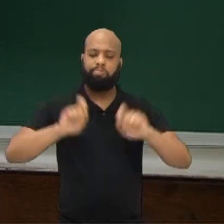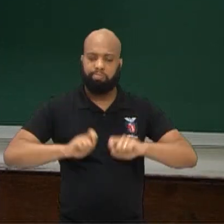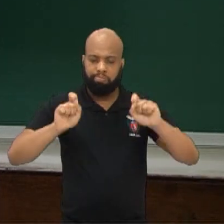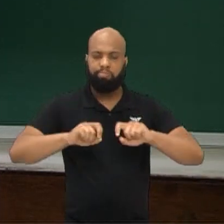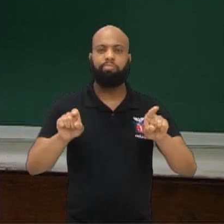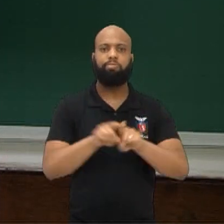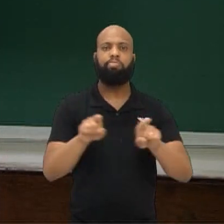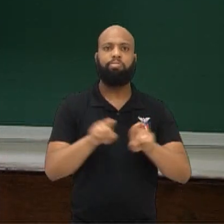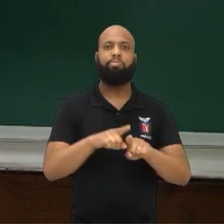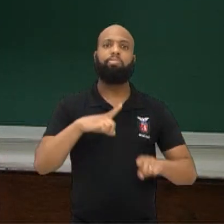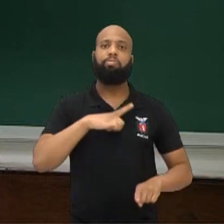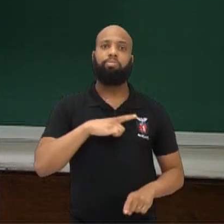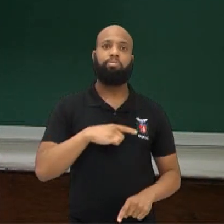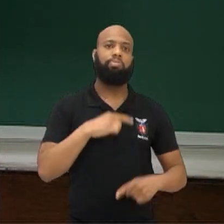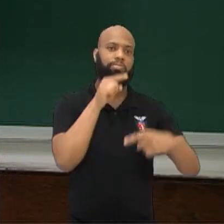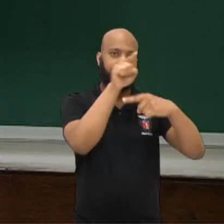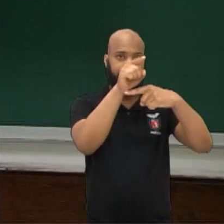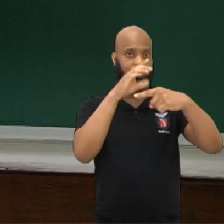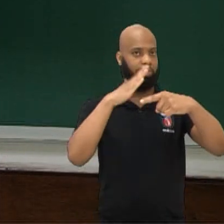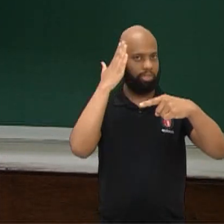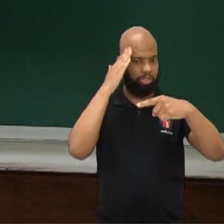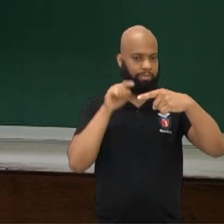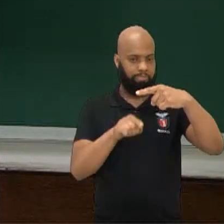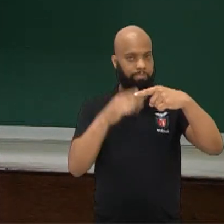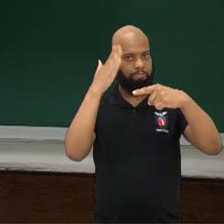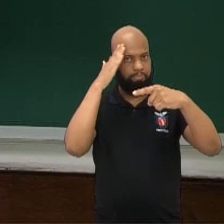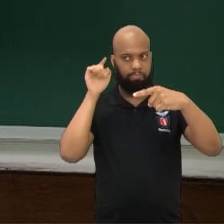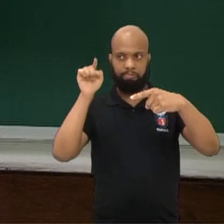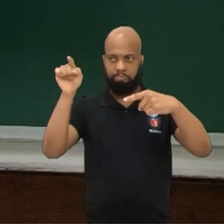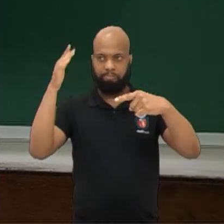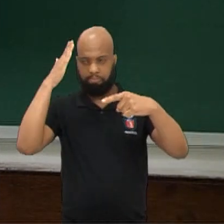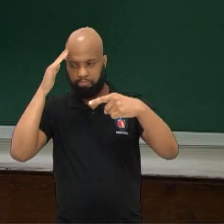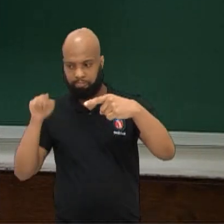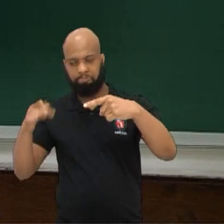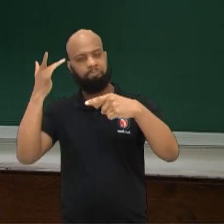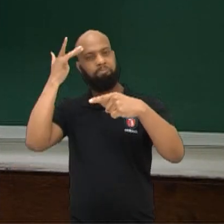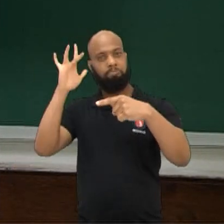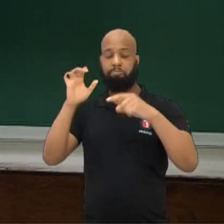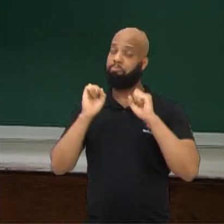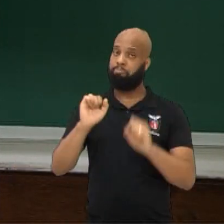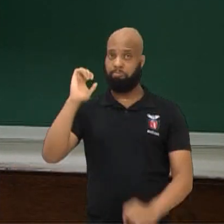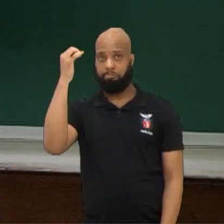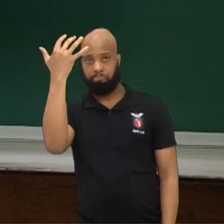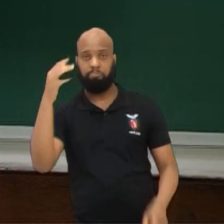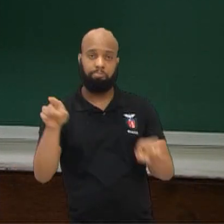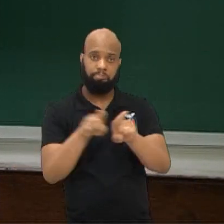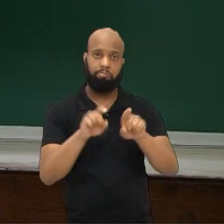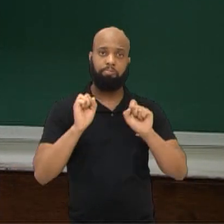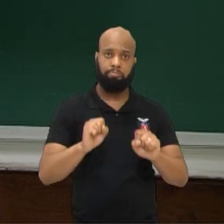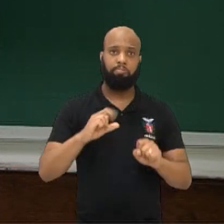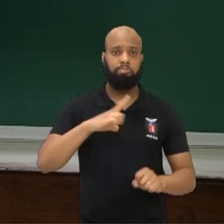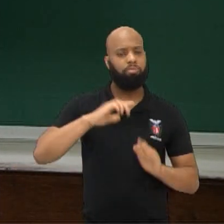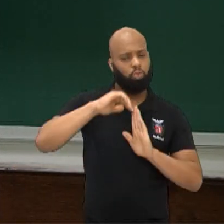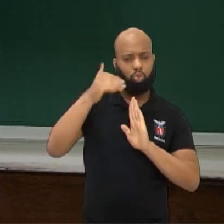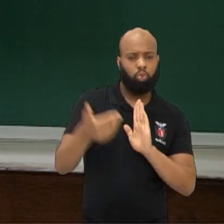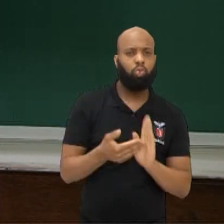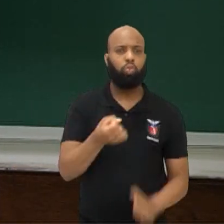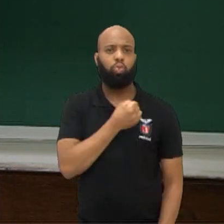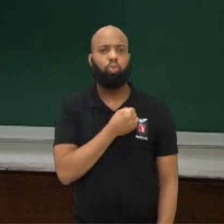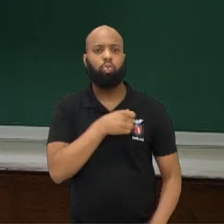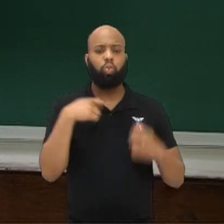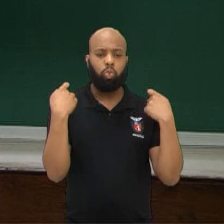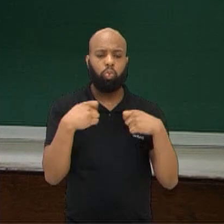ter 3 valores e um quarto para eu resolver, ou eu posso ter todos os valores e